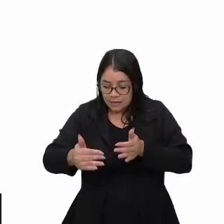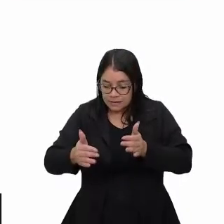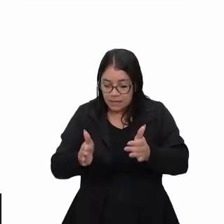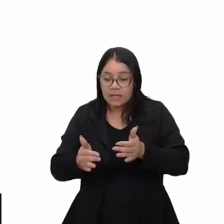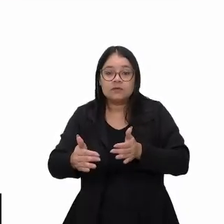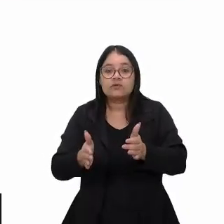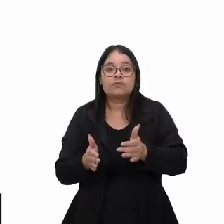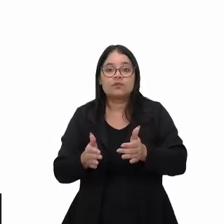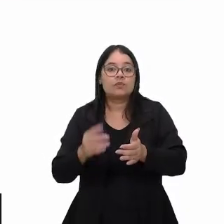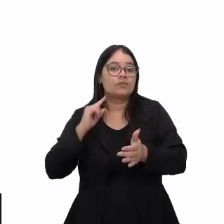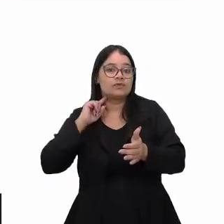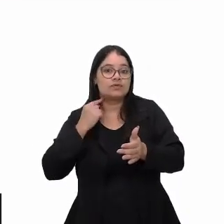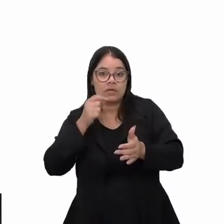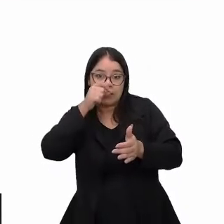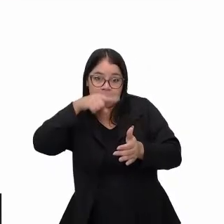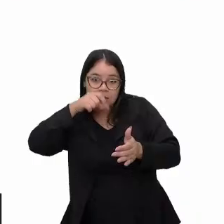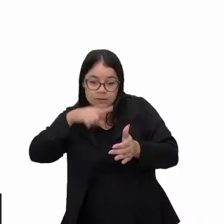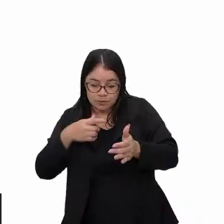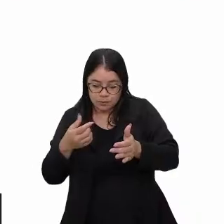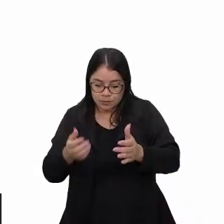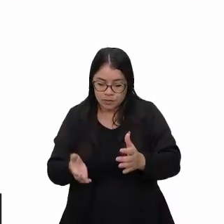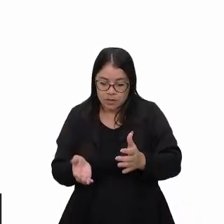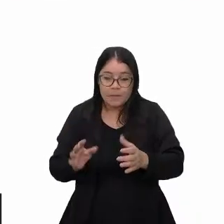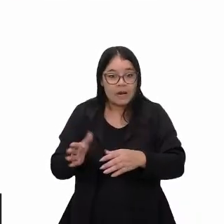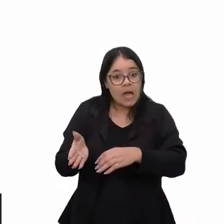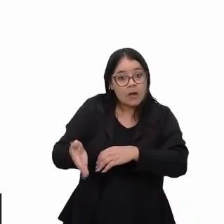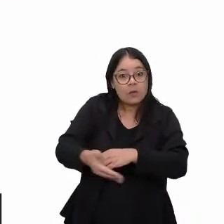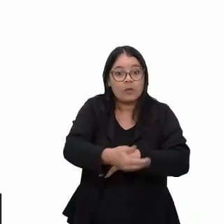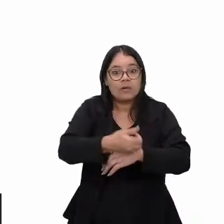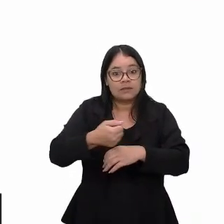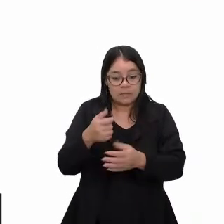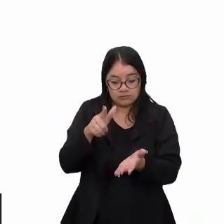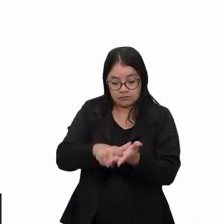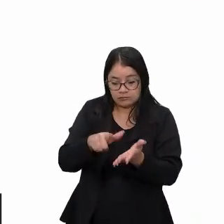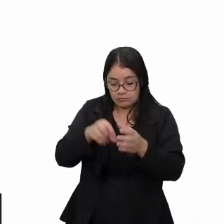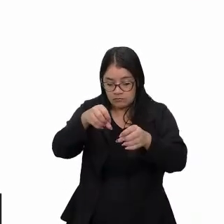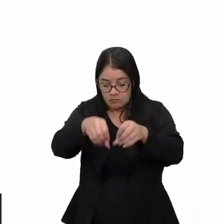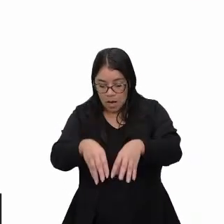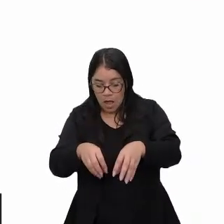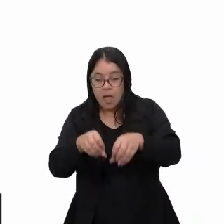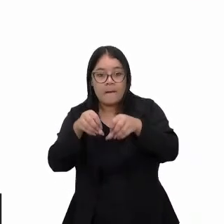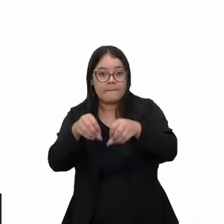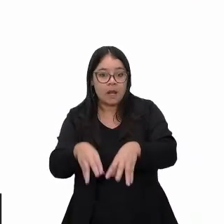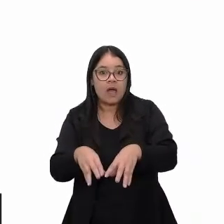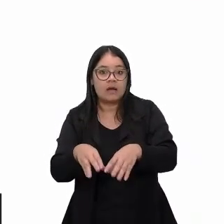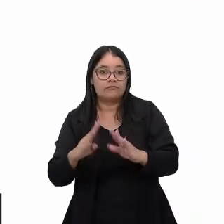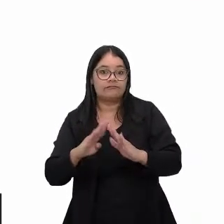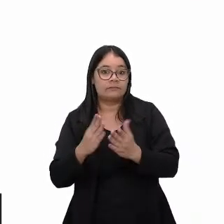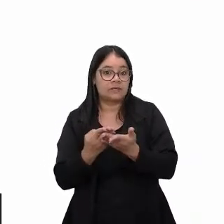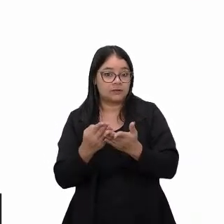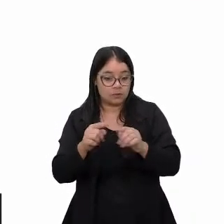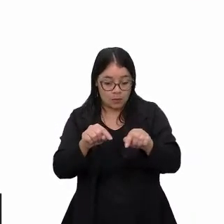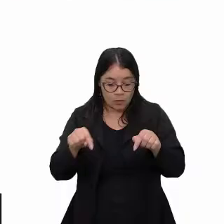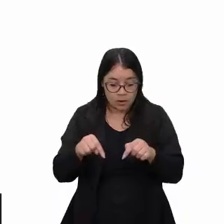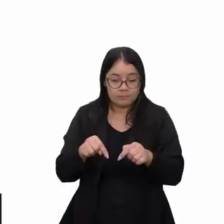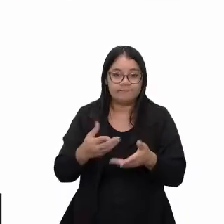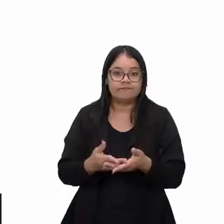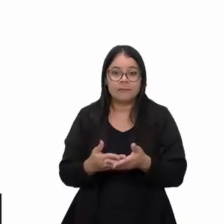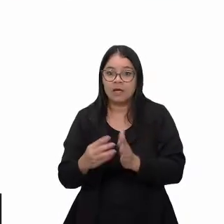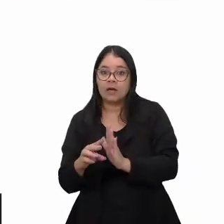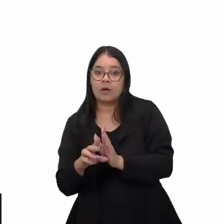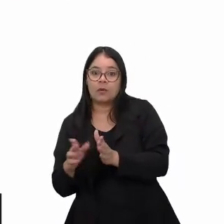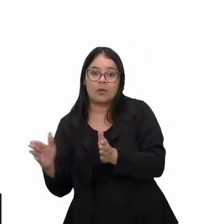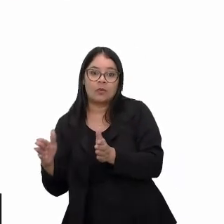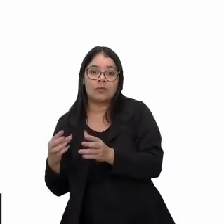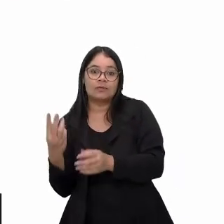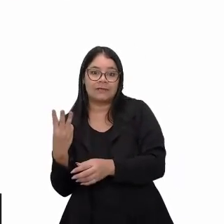que fosse feita a coleta desses descartes de papel, né? E o terceiro,